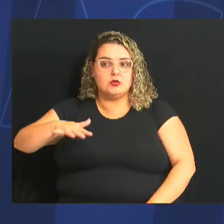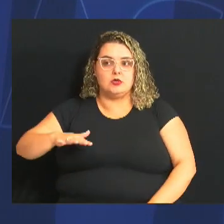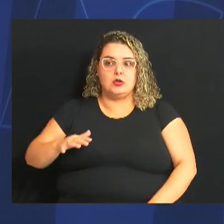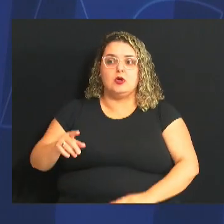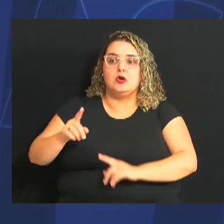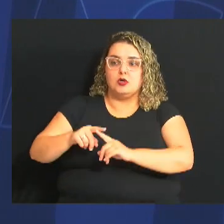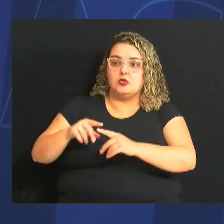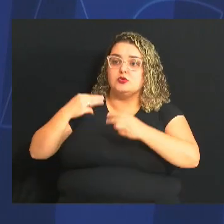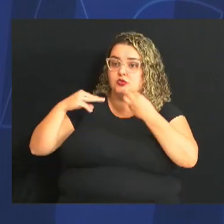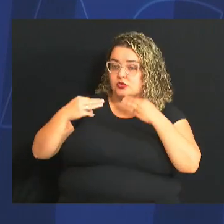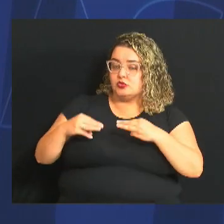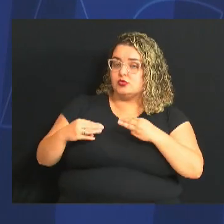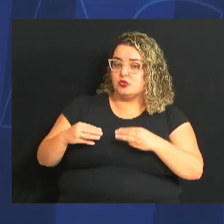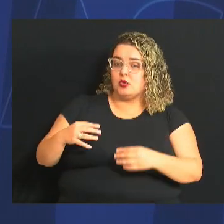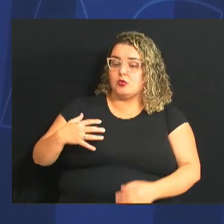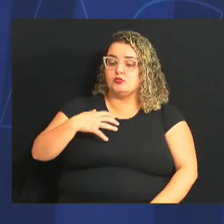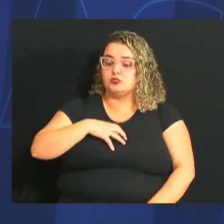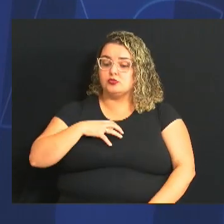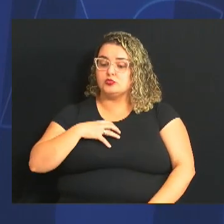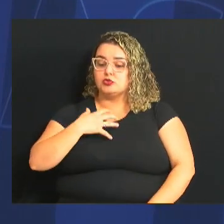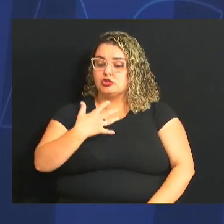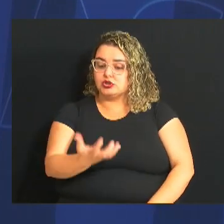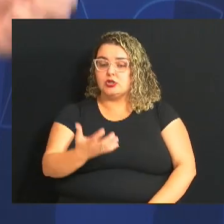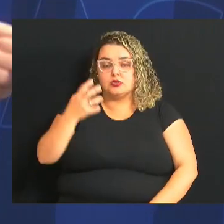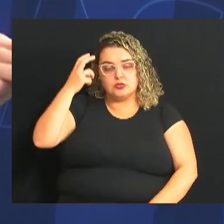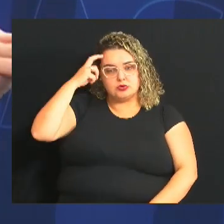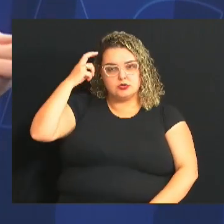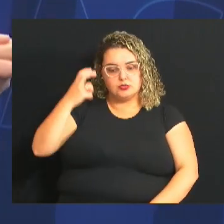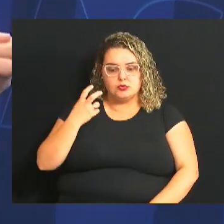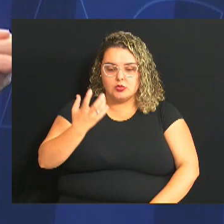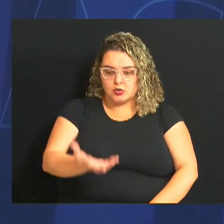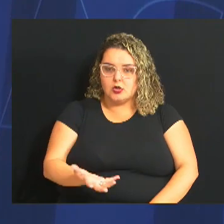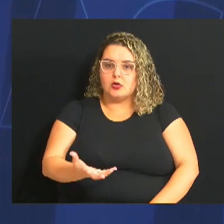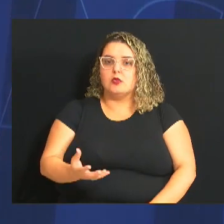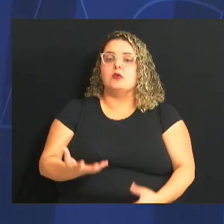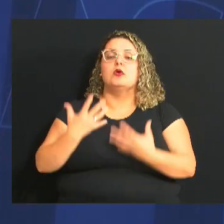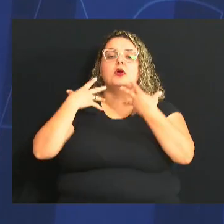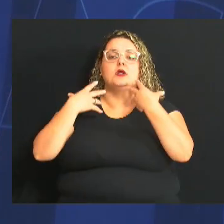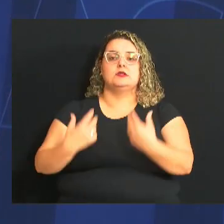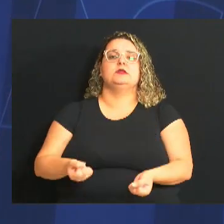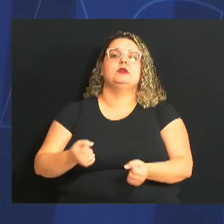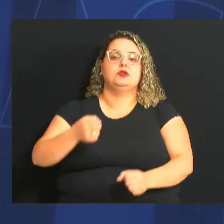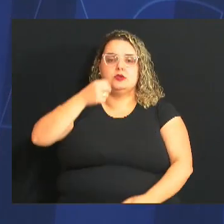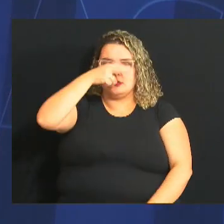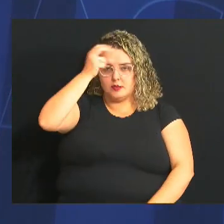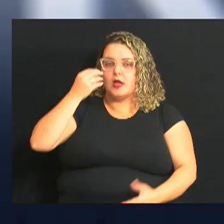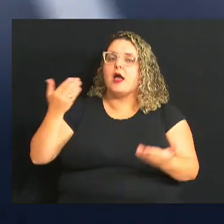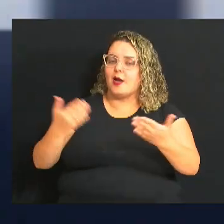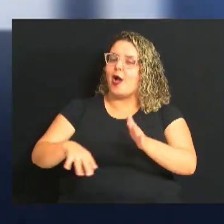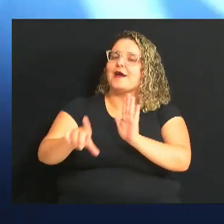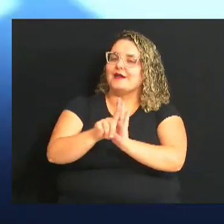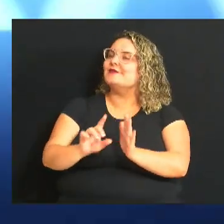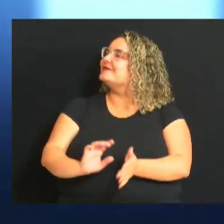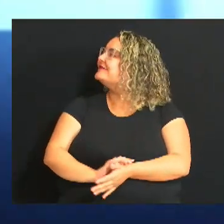musical como manifestação cultural popular, foi sancionado pelo prefeito e agora é lei.